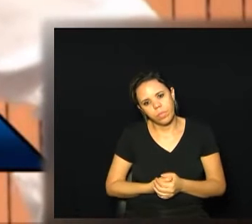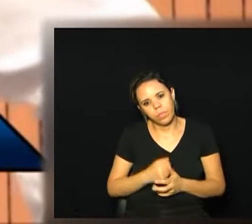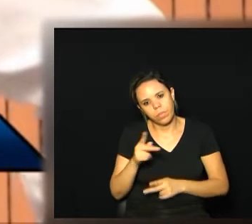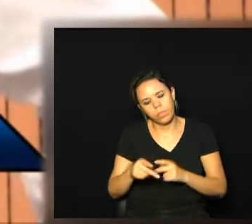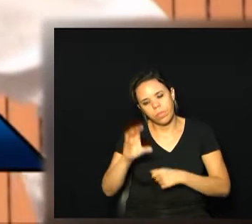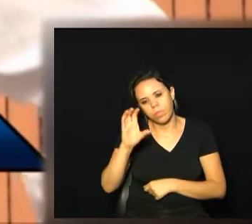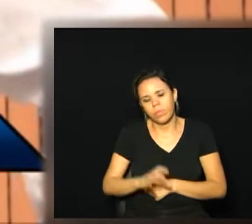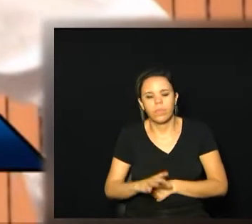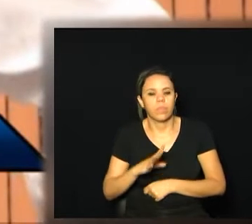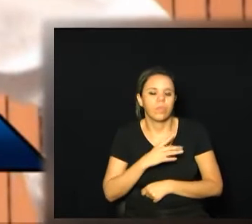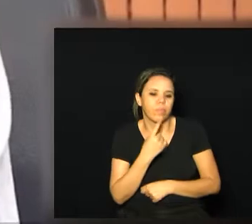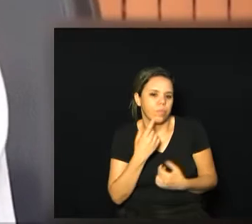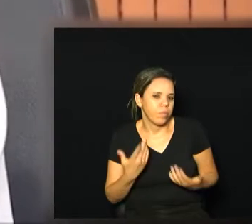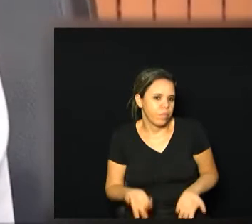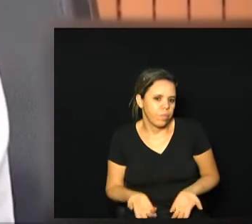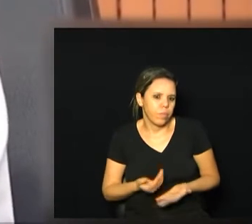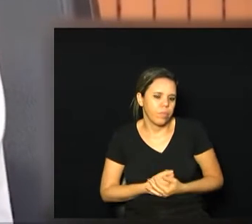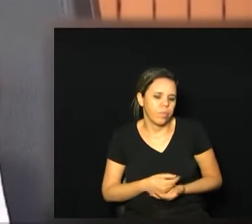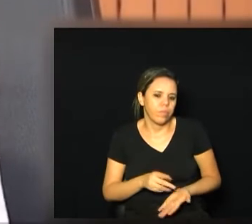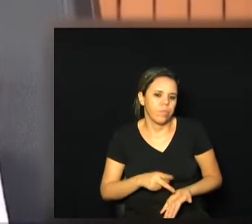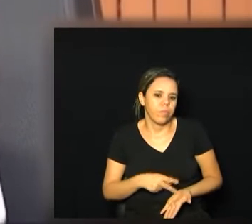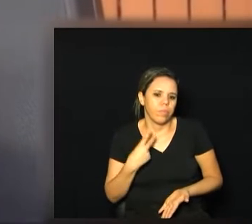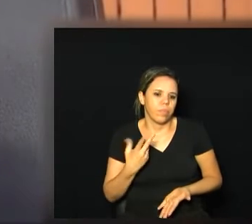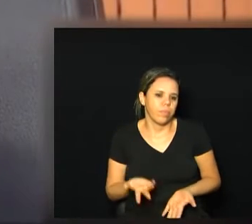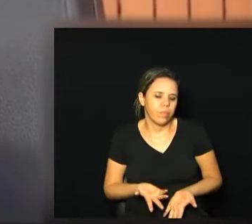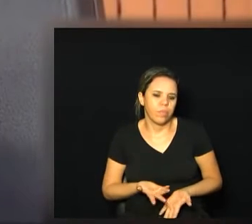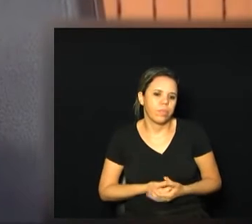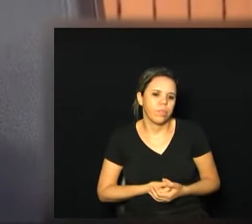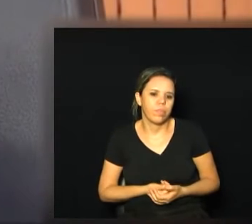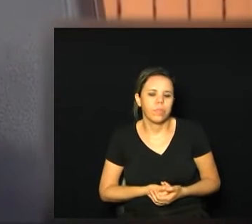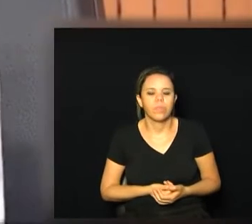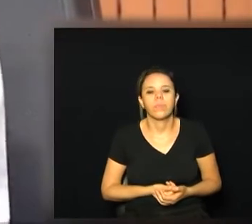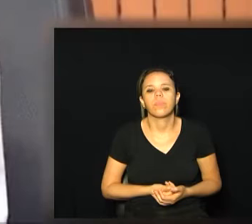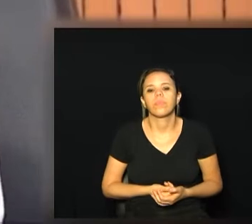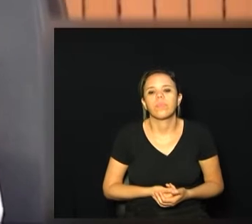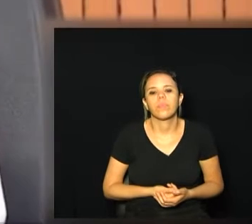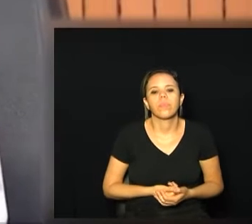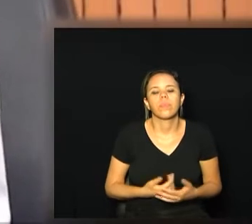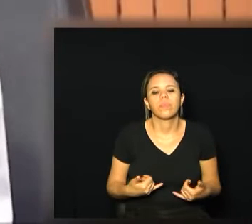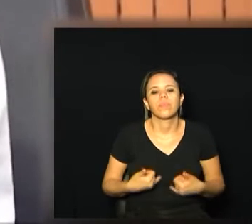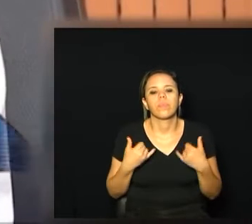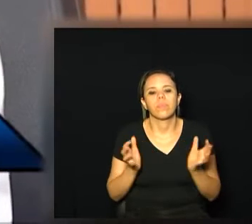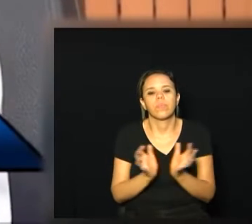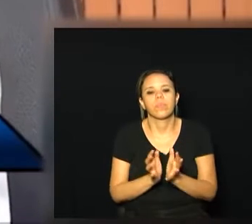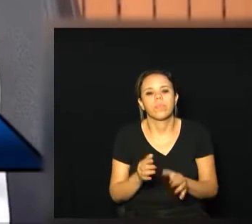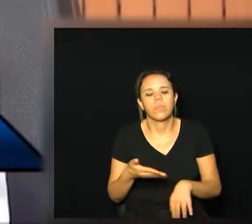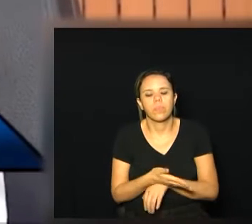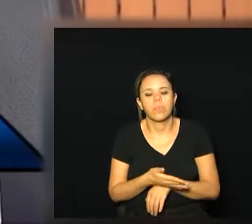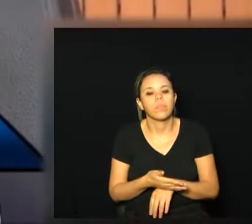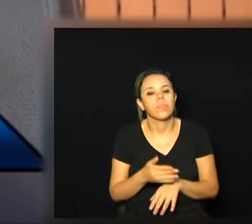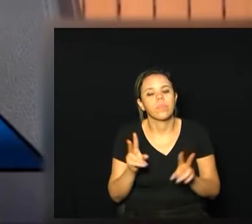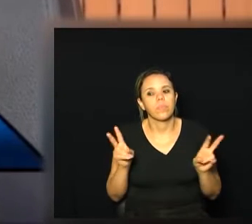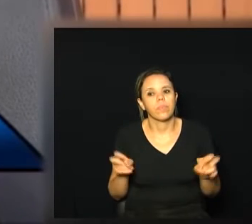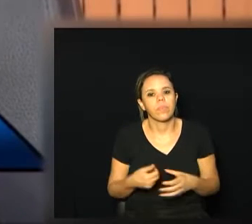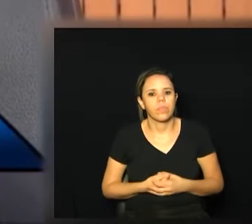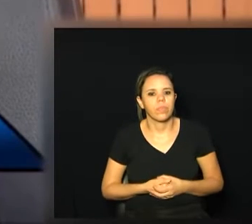os cidadãos da nossa cidade. Realmente, vereador, eu faço muito orgulhoso dessa comissão, porque essa comissão trata